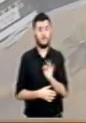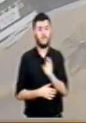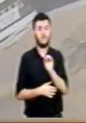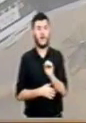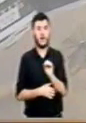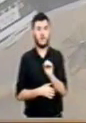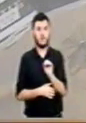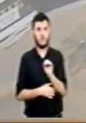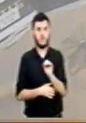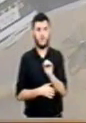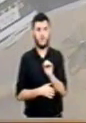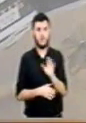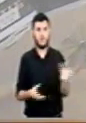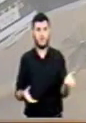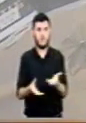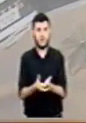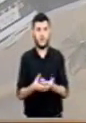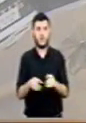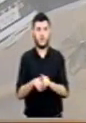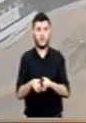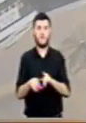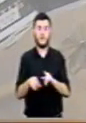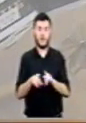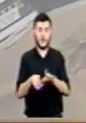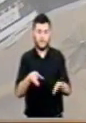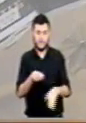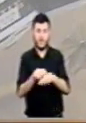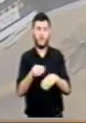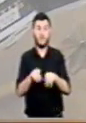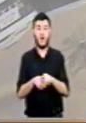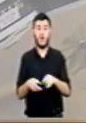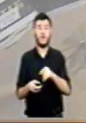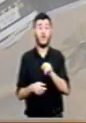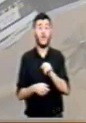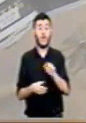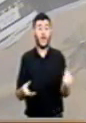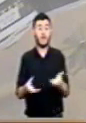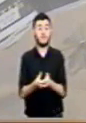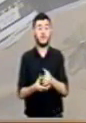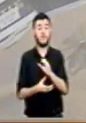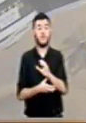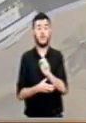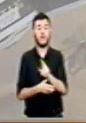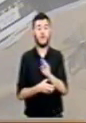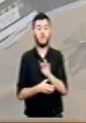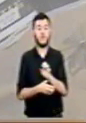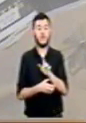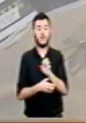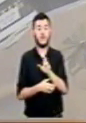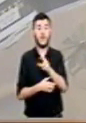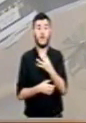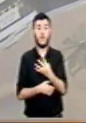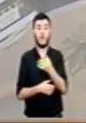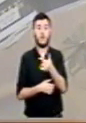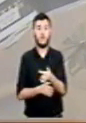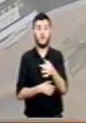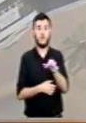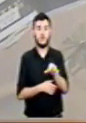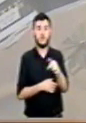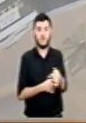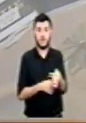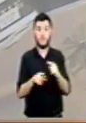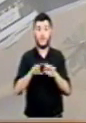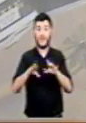atinentes à também apregoada ação cautelar 4.297. Nesta reclamação